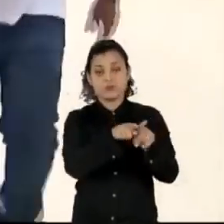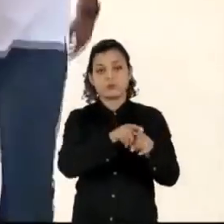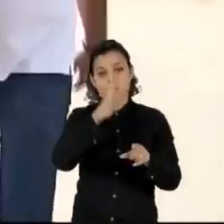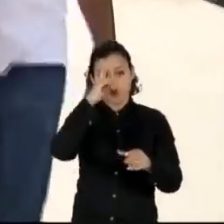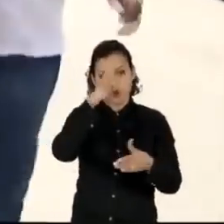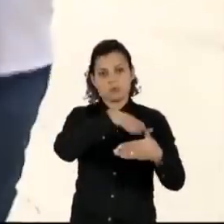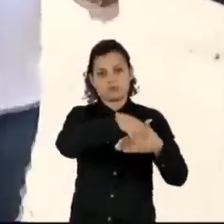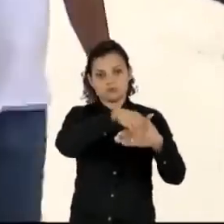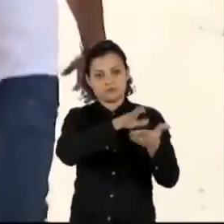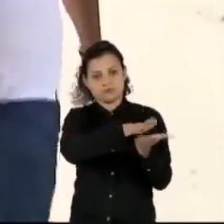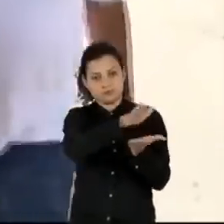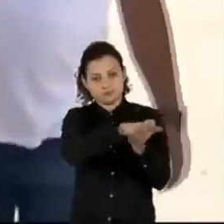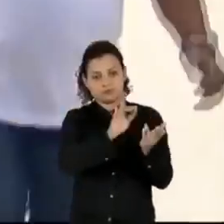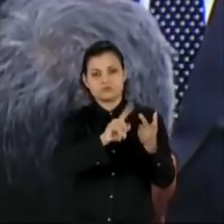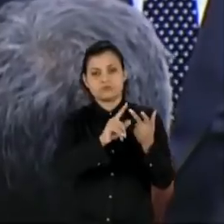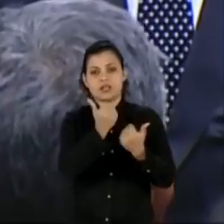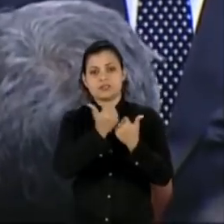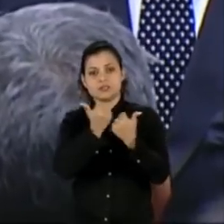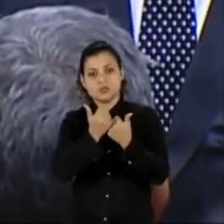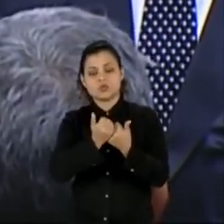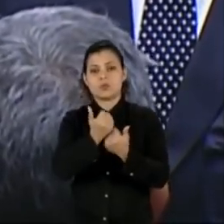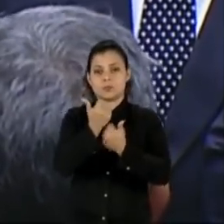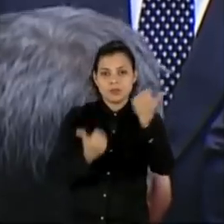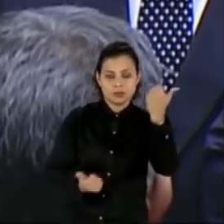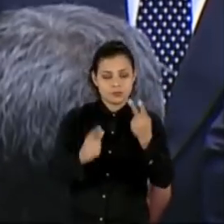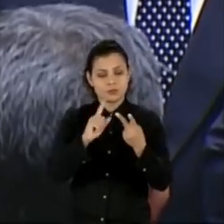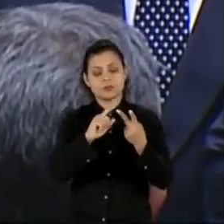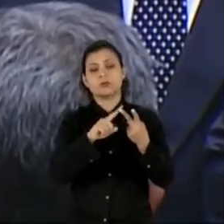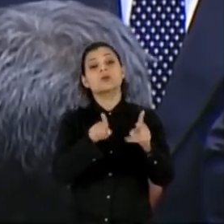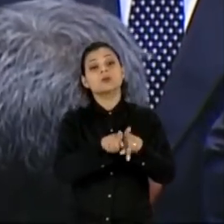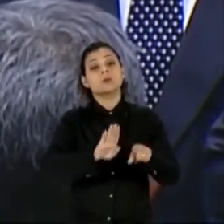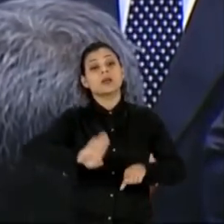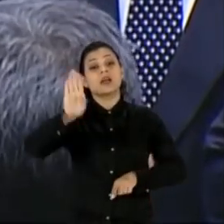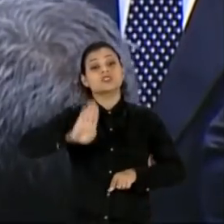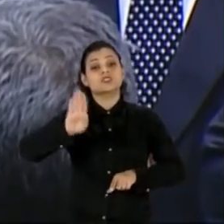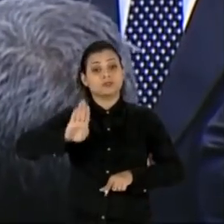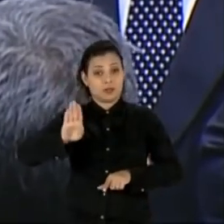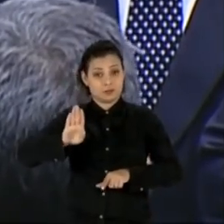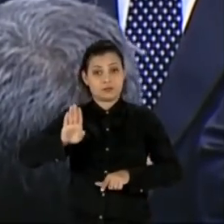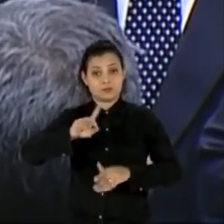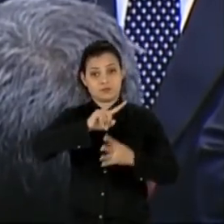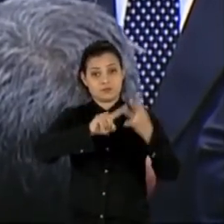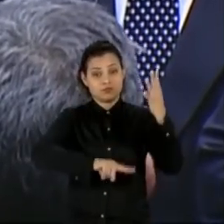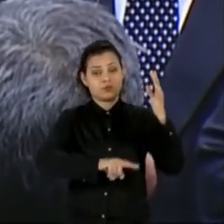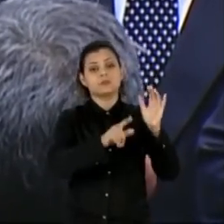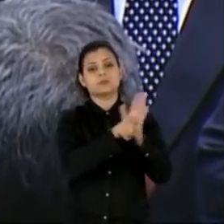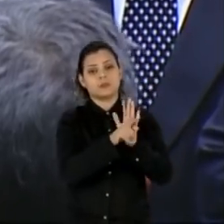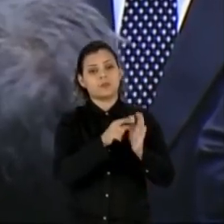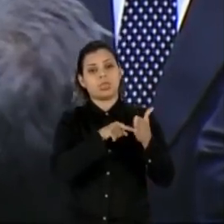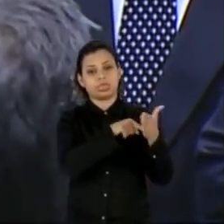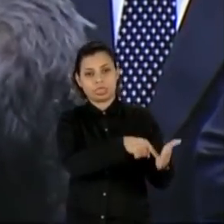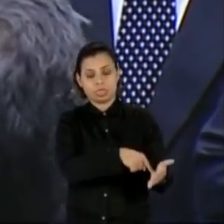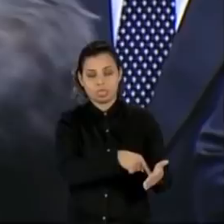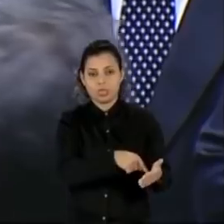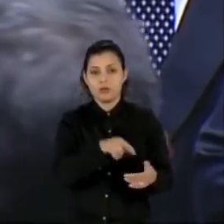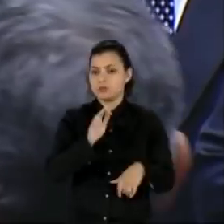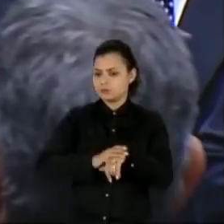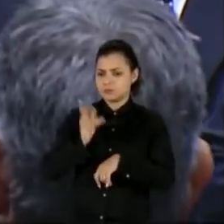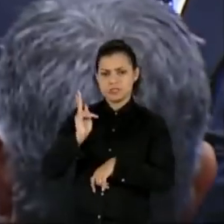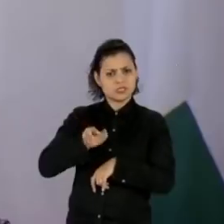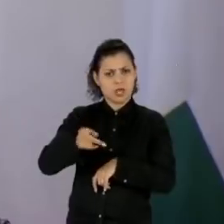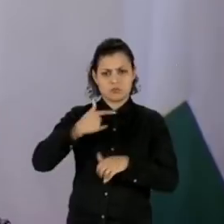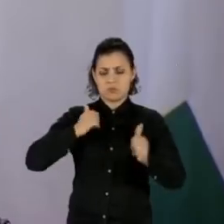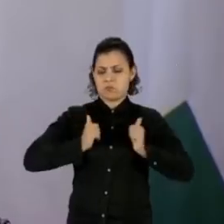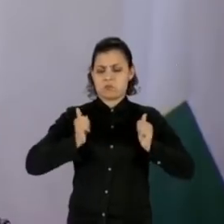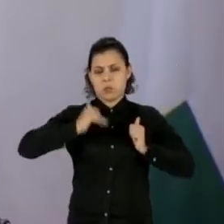gráfica assessores o e as candidatas que teriam aceitado participar do esquema o ministro marcelo álvaro sempre negou as